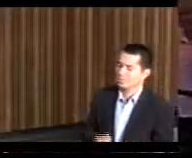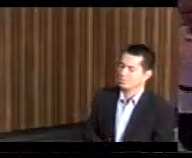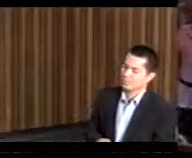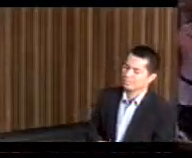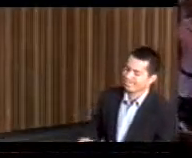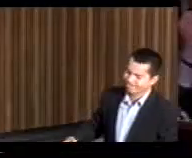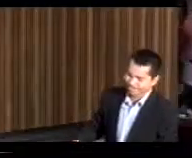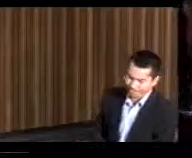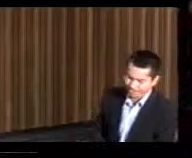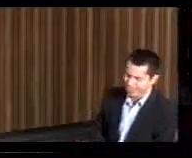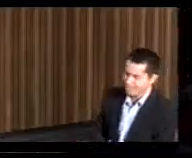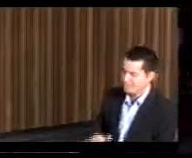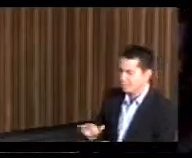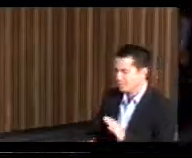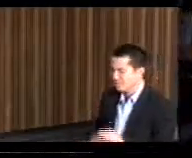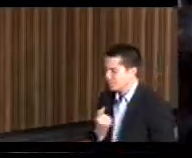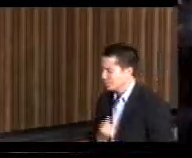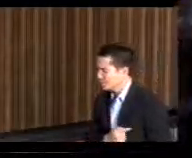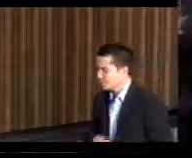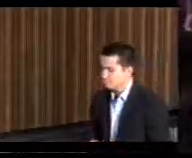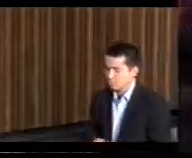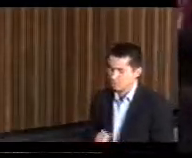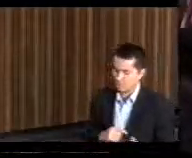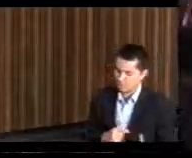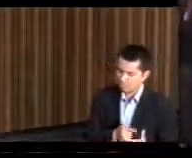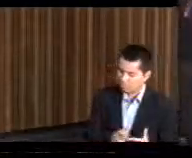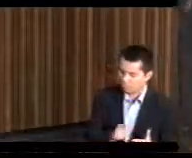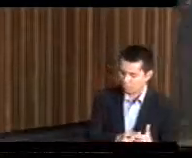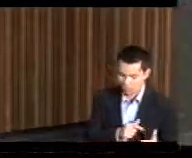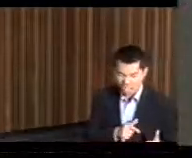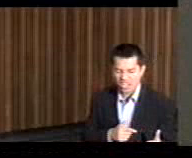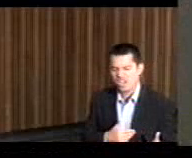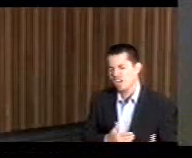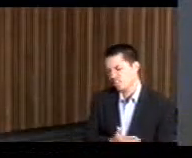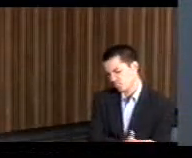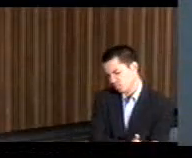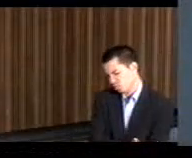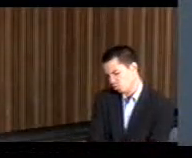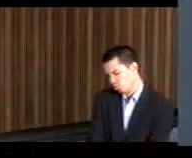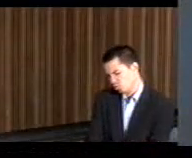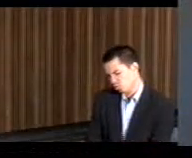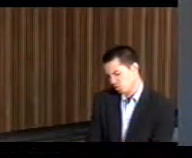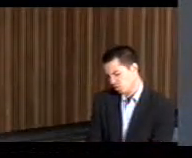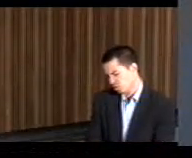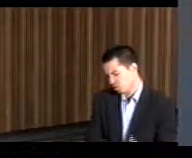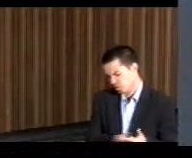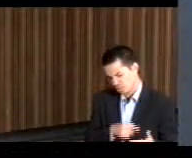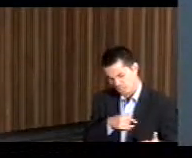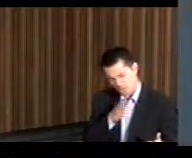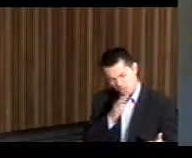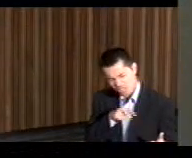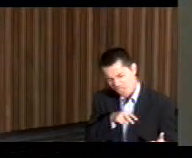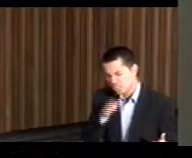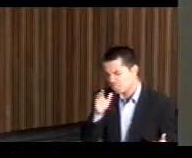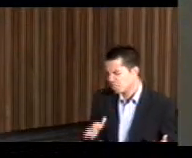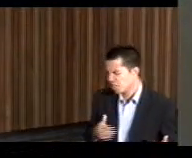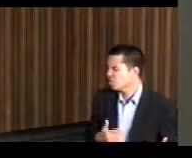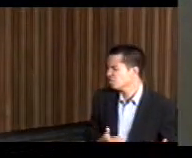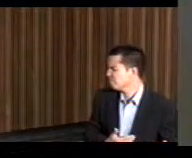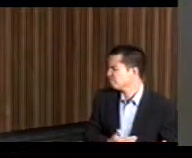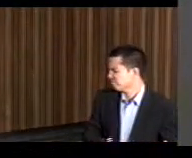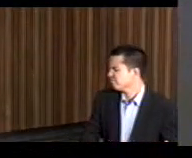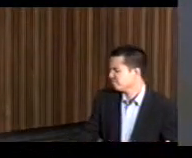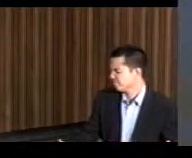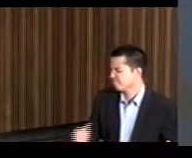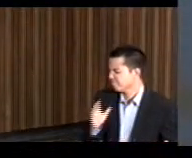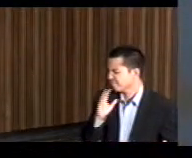nos acomodamos com as situações da vida e o Senhor mexe com tudo para dizer: não